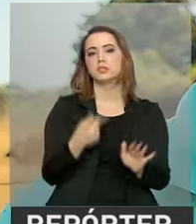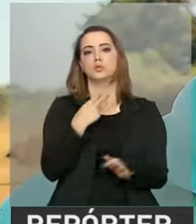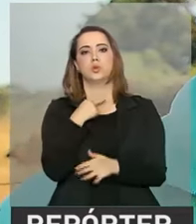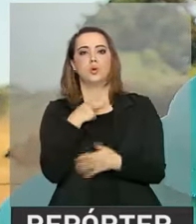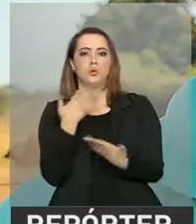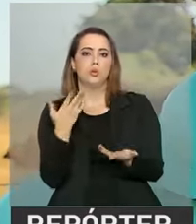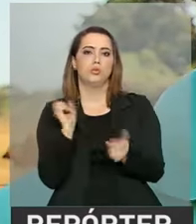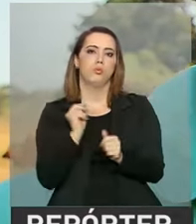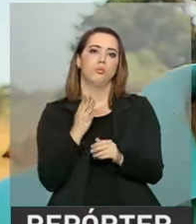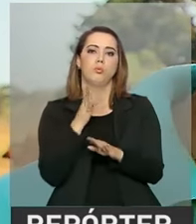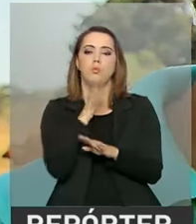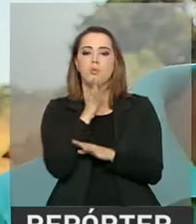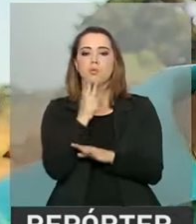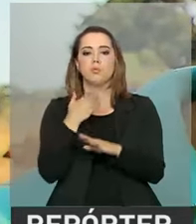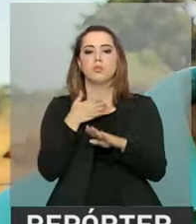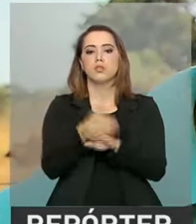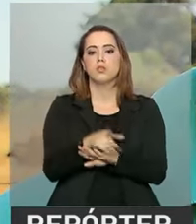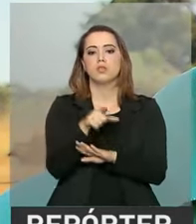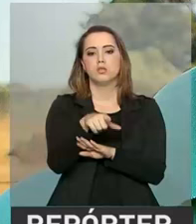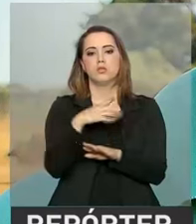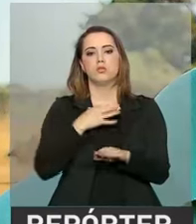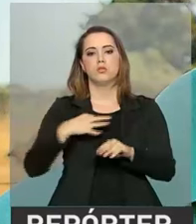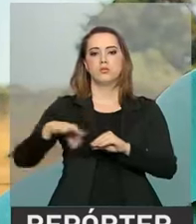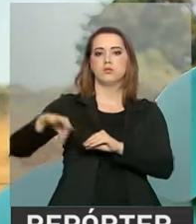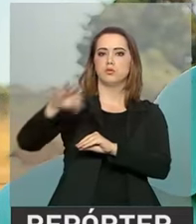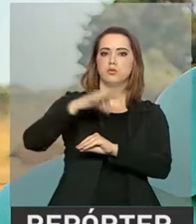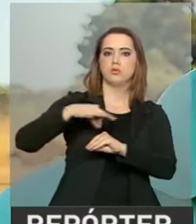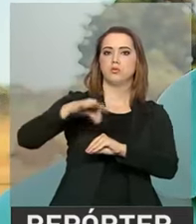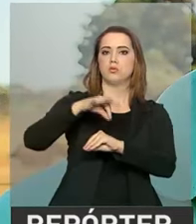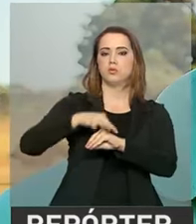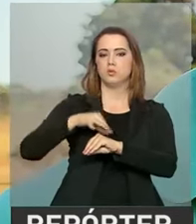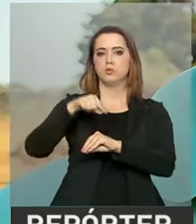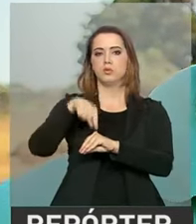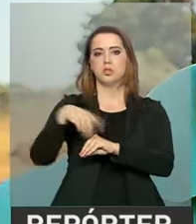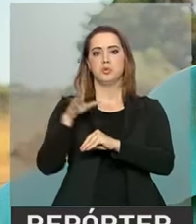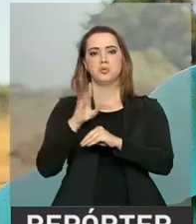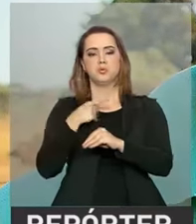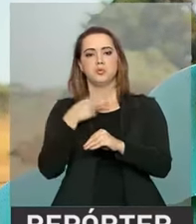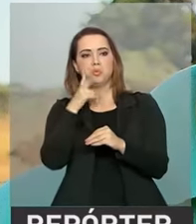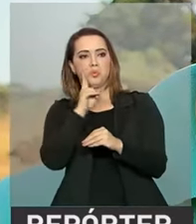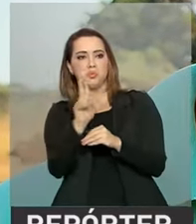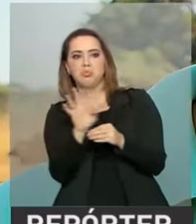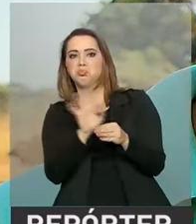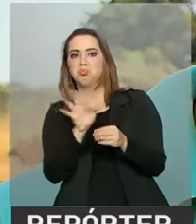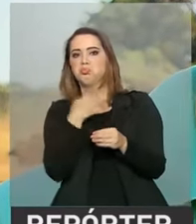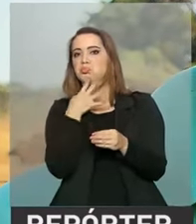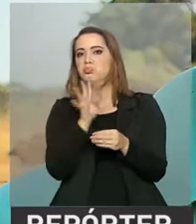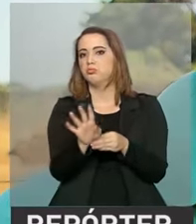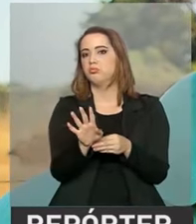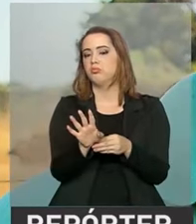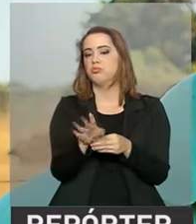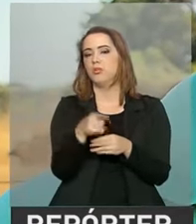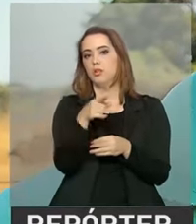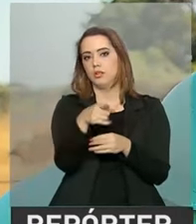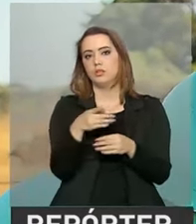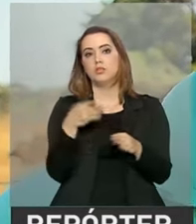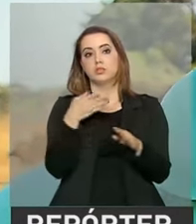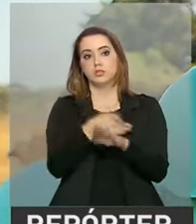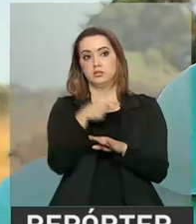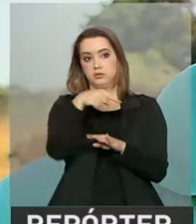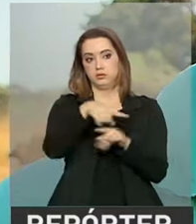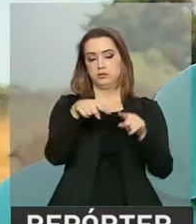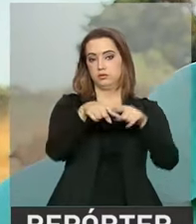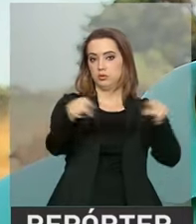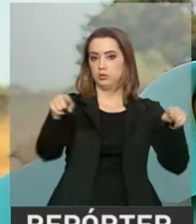mexer, eh, como o mosquito doides Egipt, da dengue, que eu ainda não tinha visto assim tão de perto em